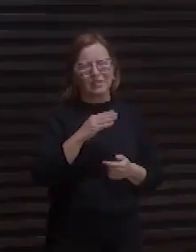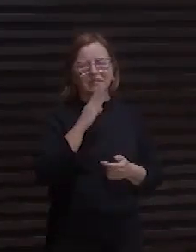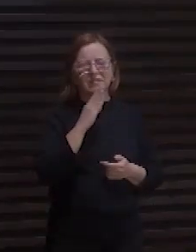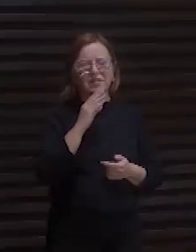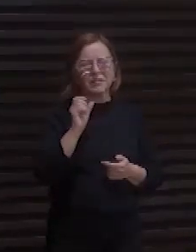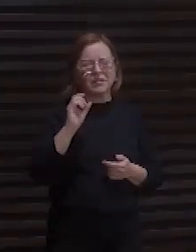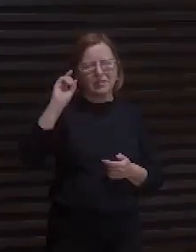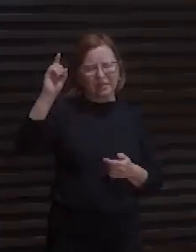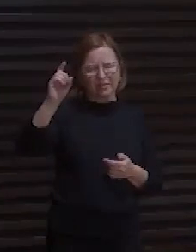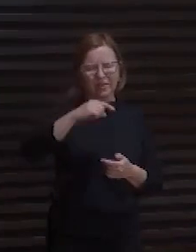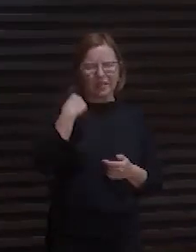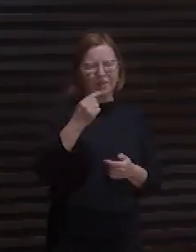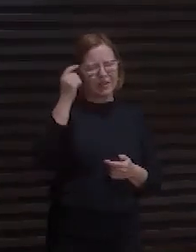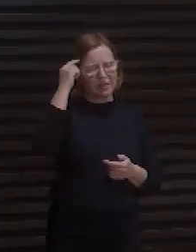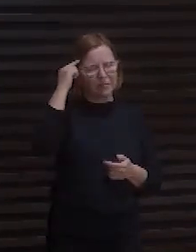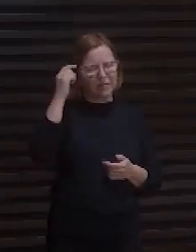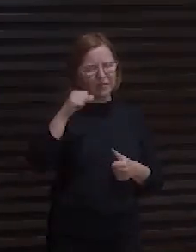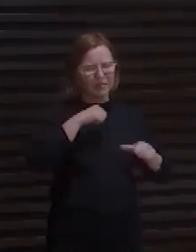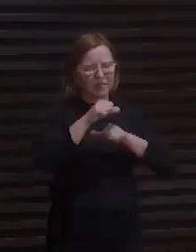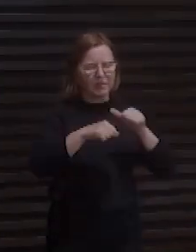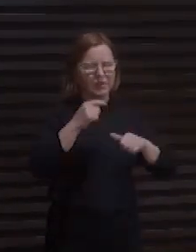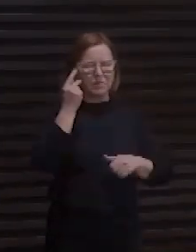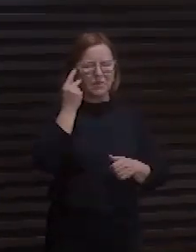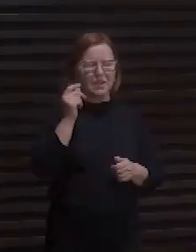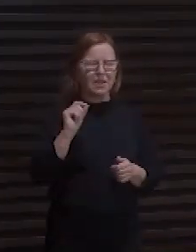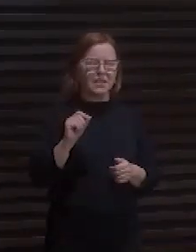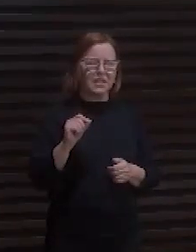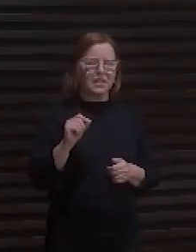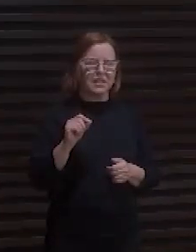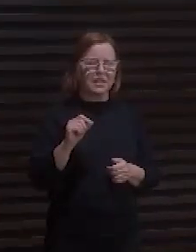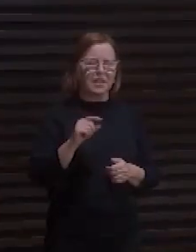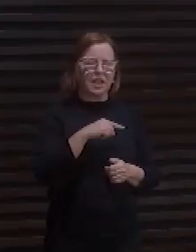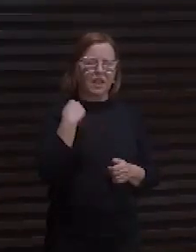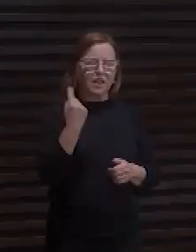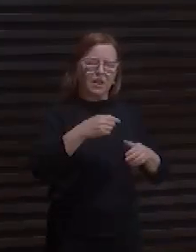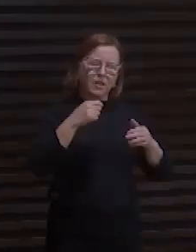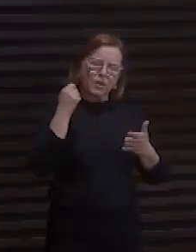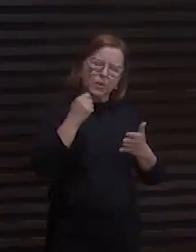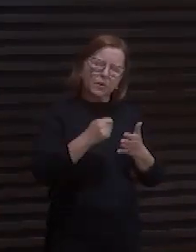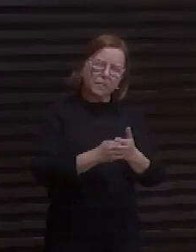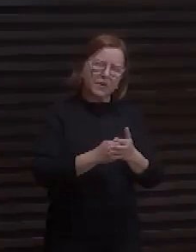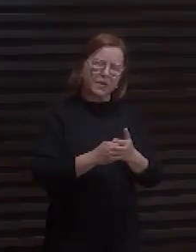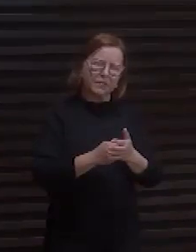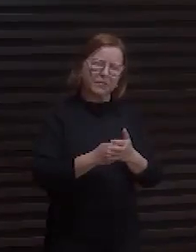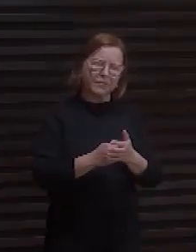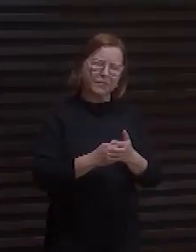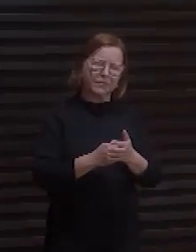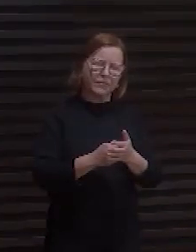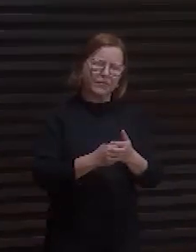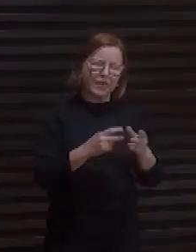renovadas, para que possamos cumprir com o que Paulo está nos